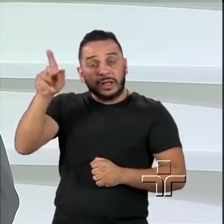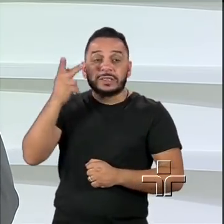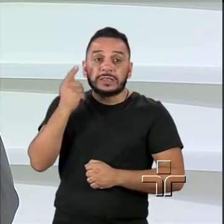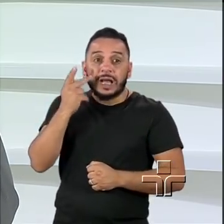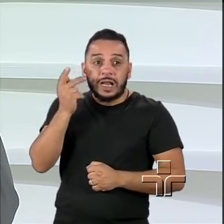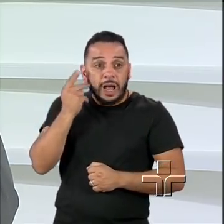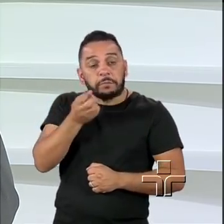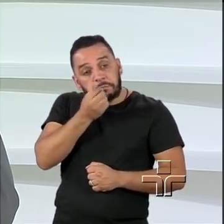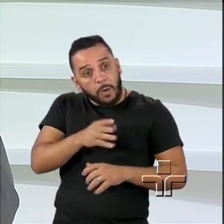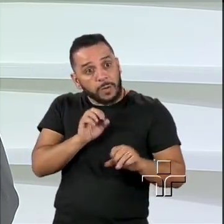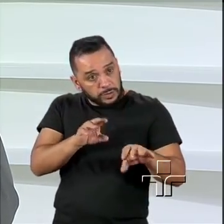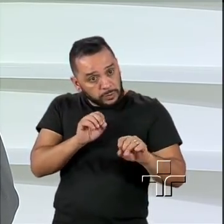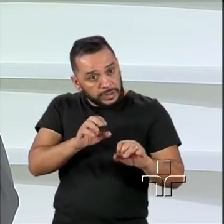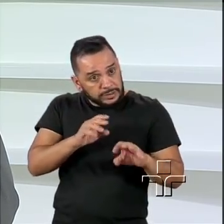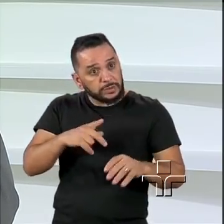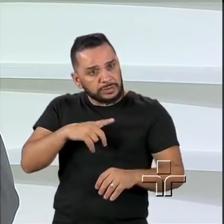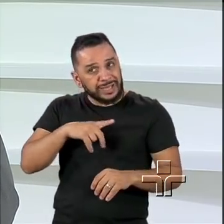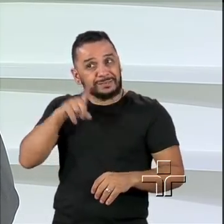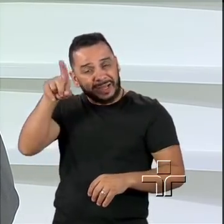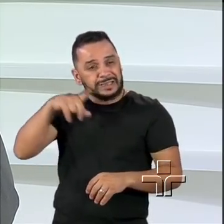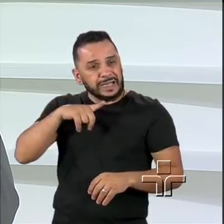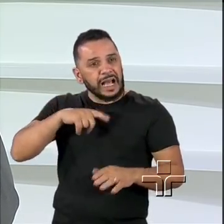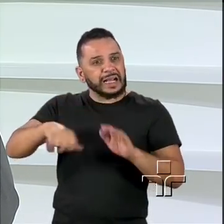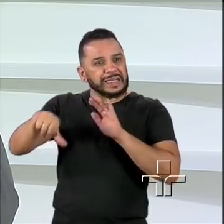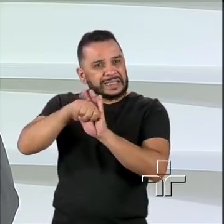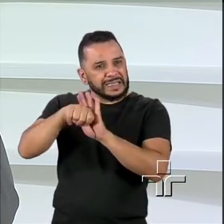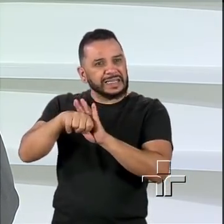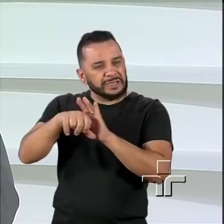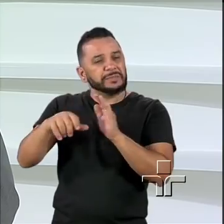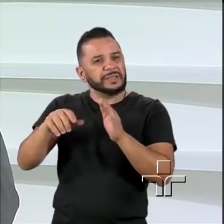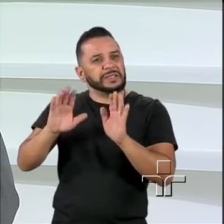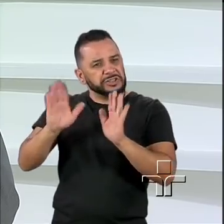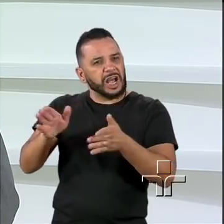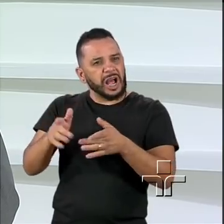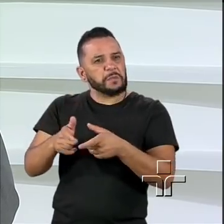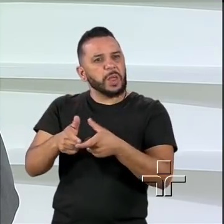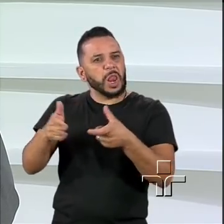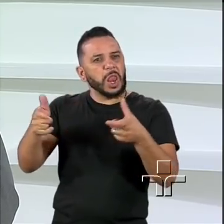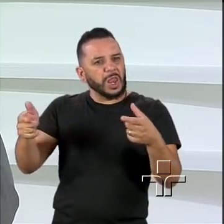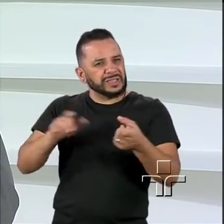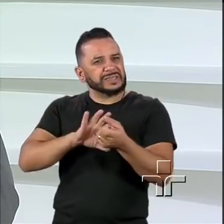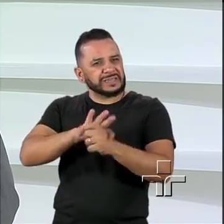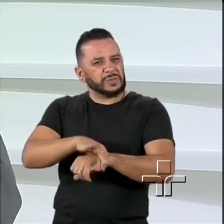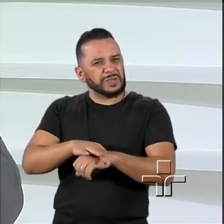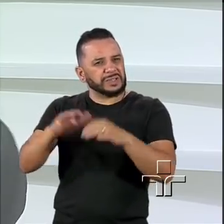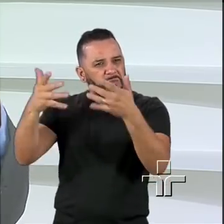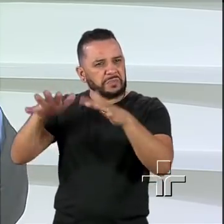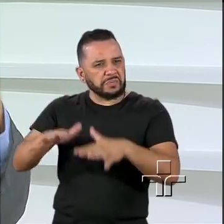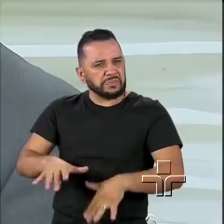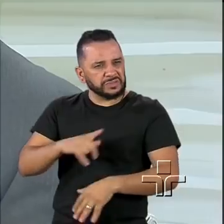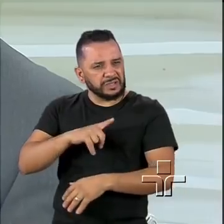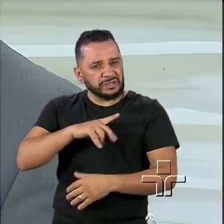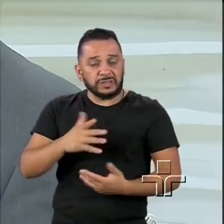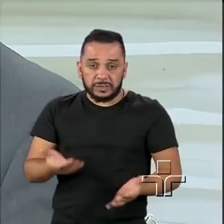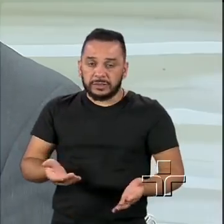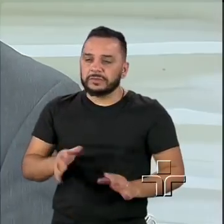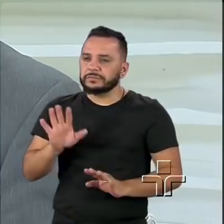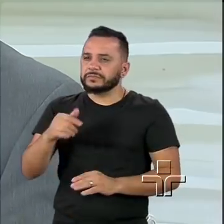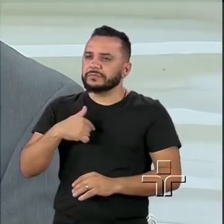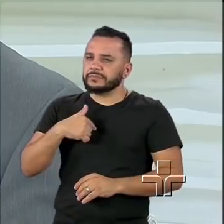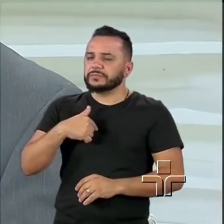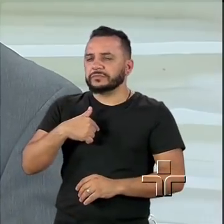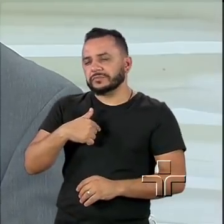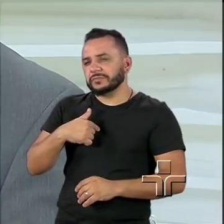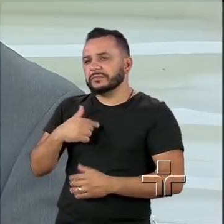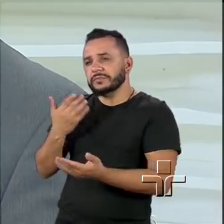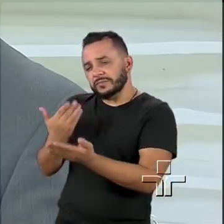educação reconhecidos e vive uma crise de segurança pública muito pesada, né? Eu não estudei, sinceramente, eu